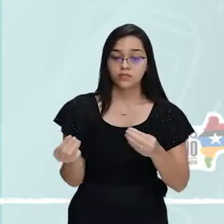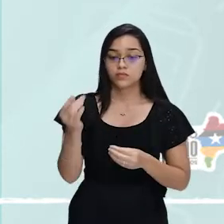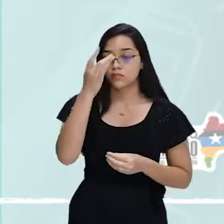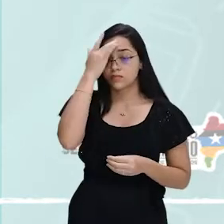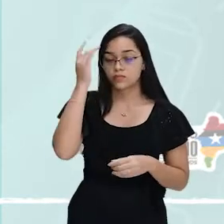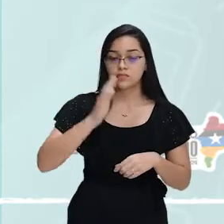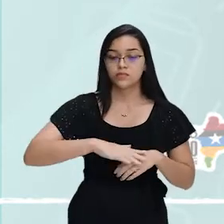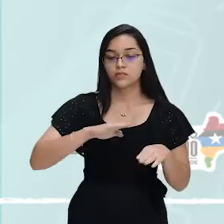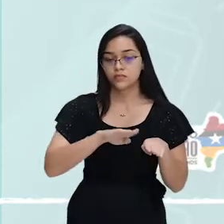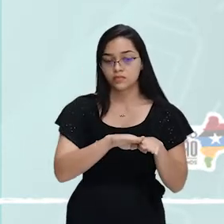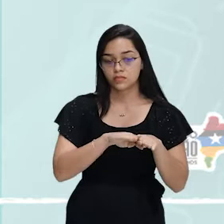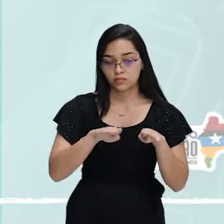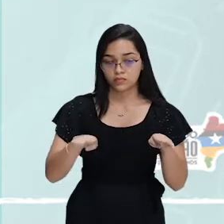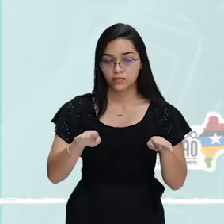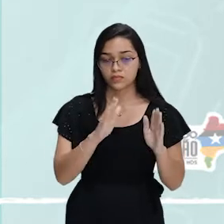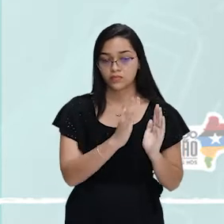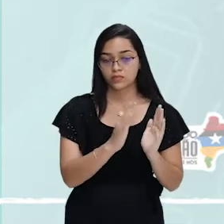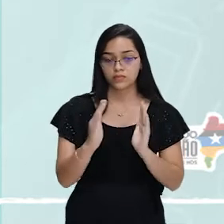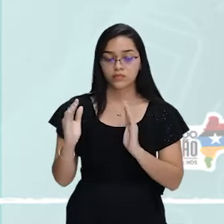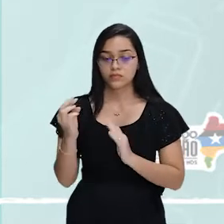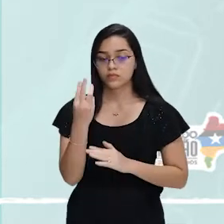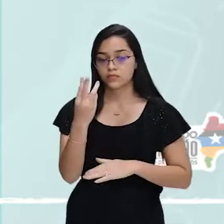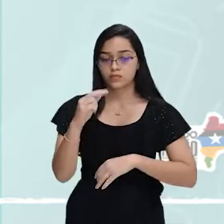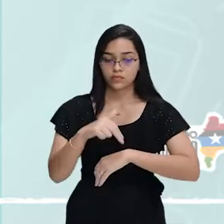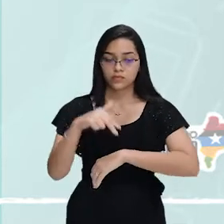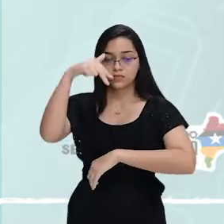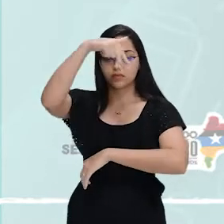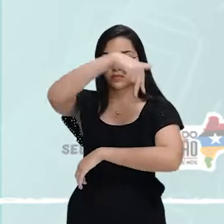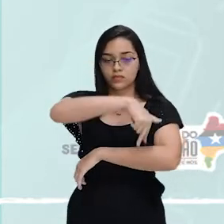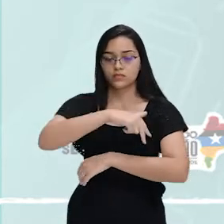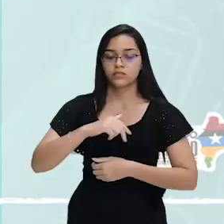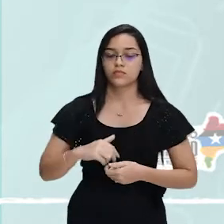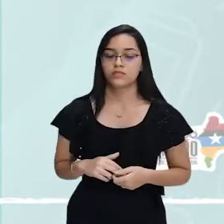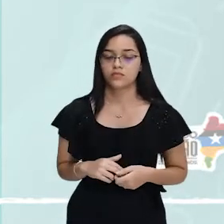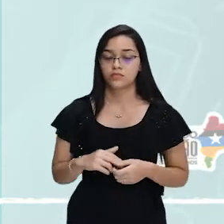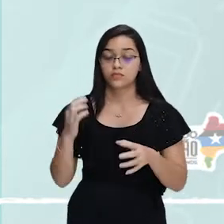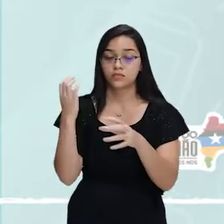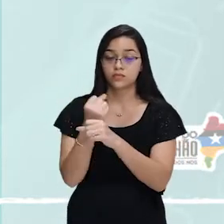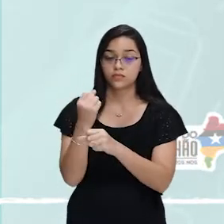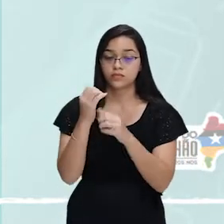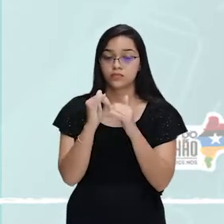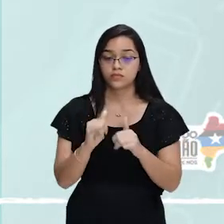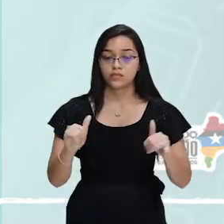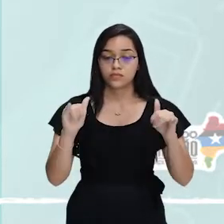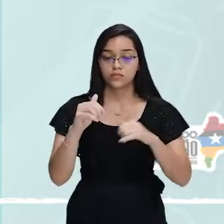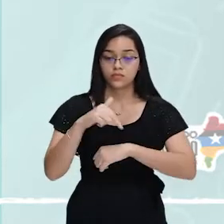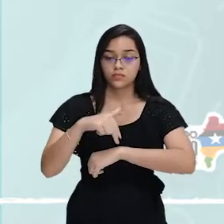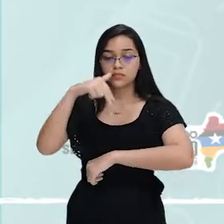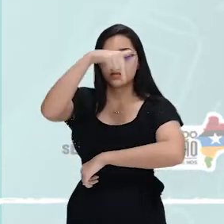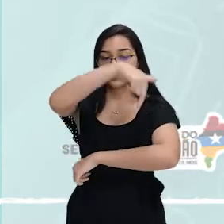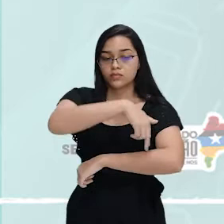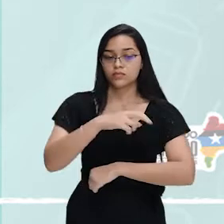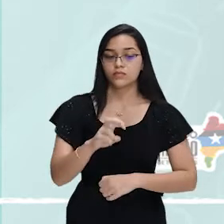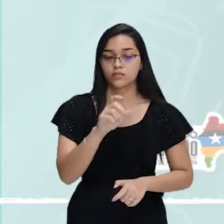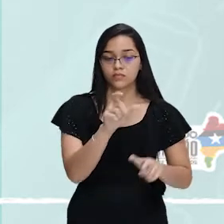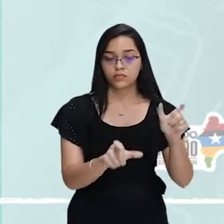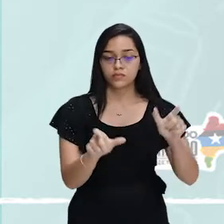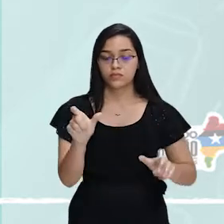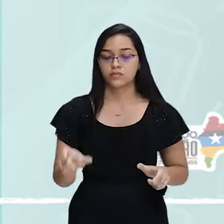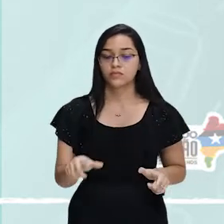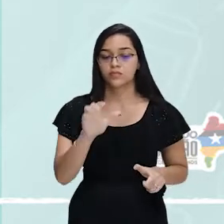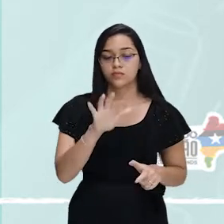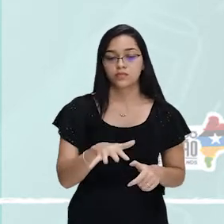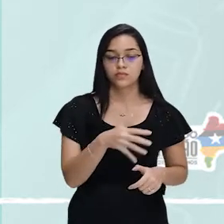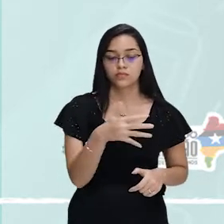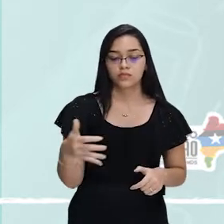será dada ao atleta mais regular em uma série de 3 saltos. Os resultados e as informações dos saltos